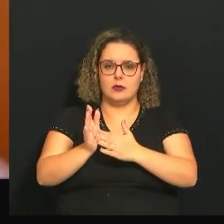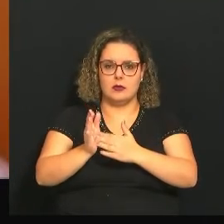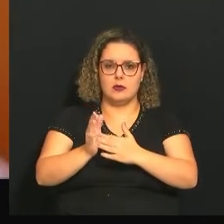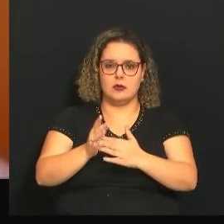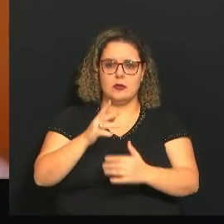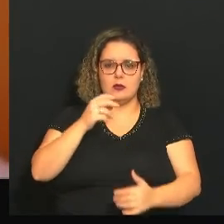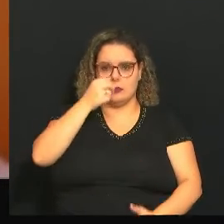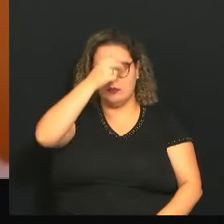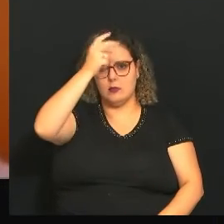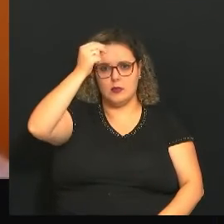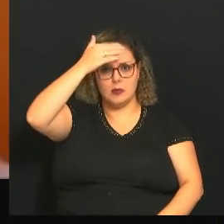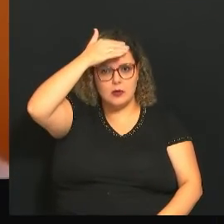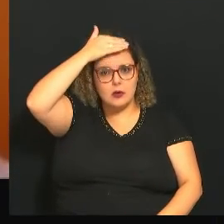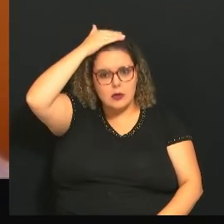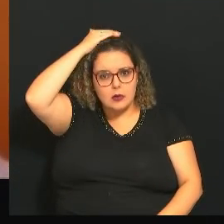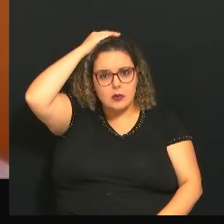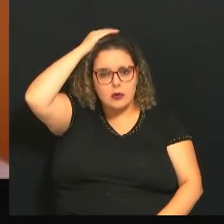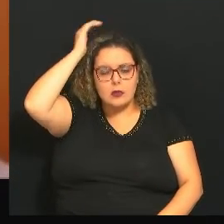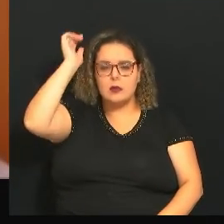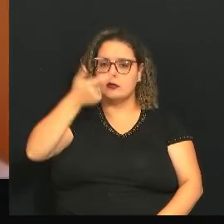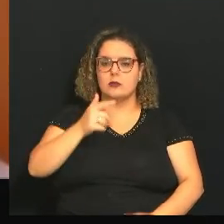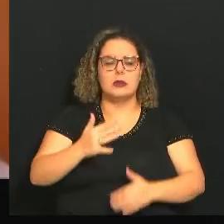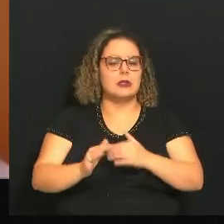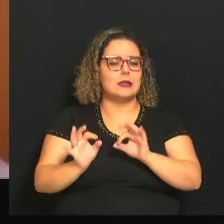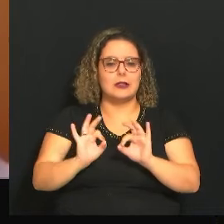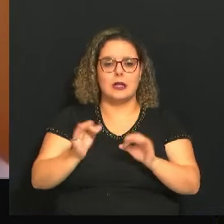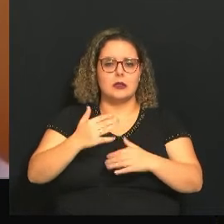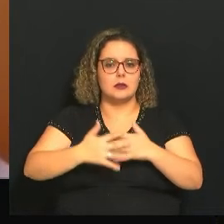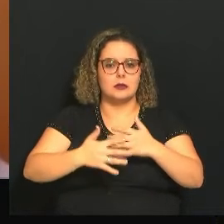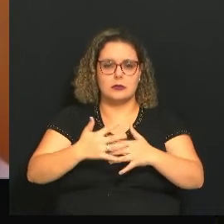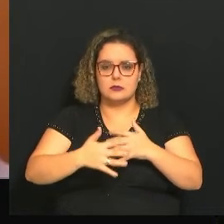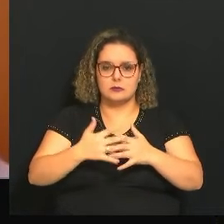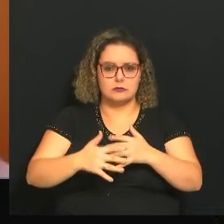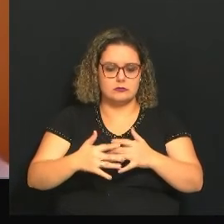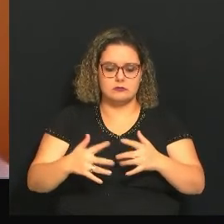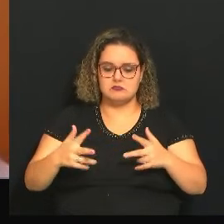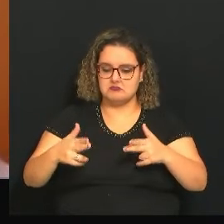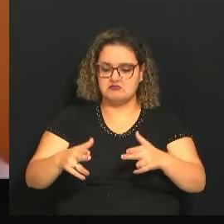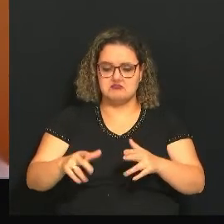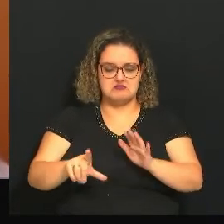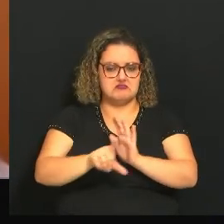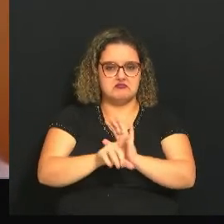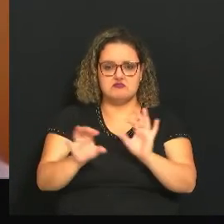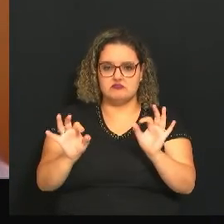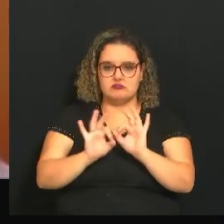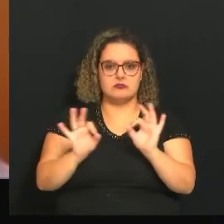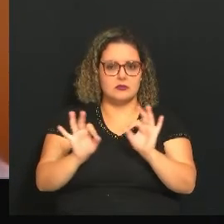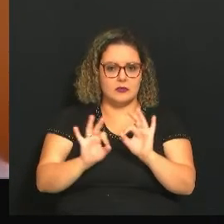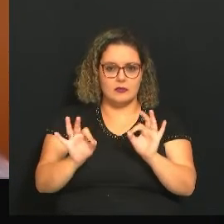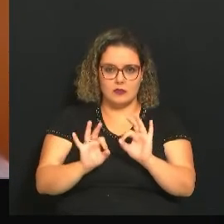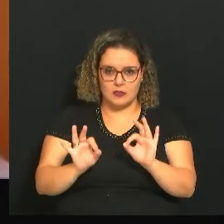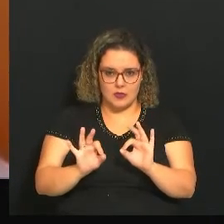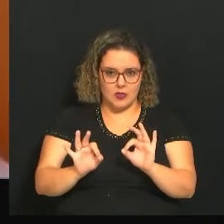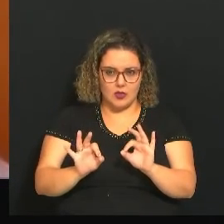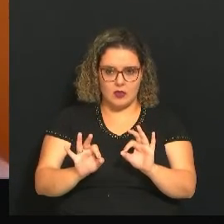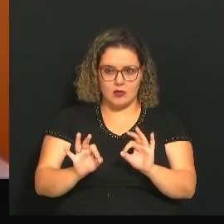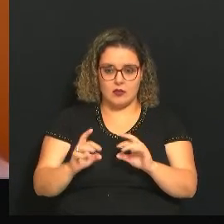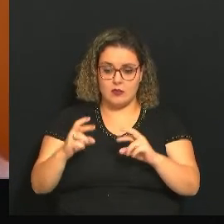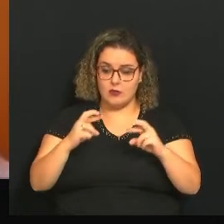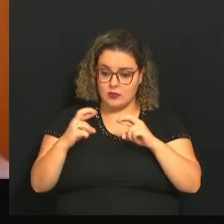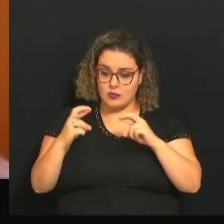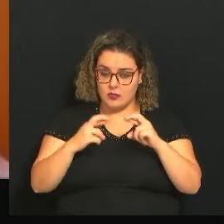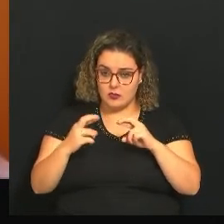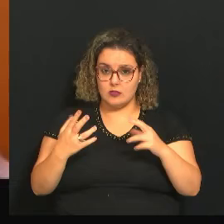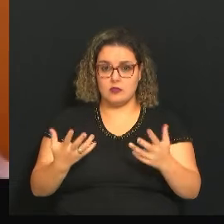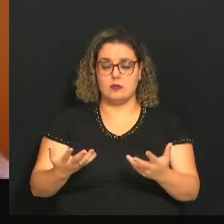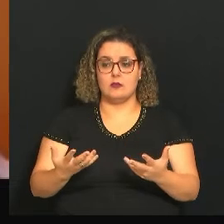porque ele não tem impedimento nenhum, nem restrição legal, do ponto de vista da lei de responsabilidade fiscal,